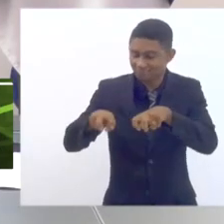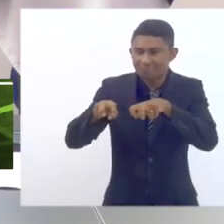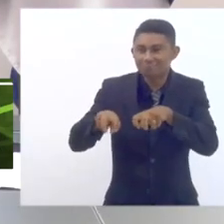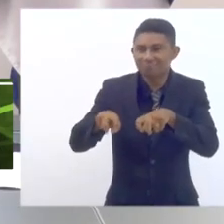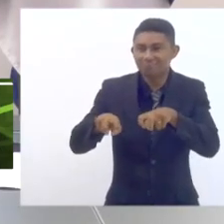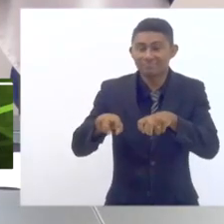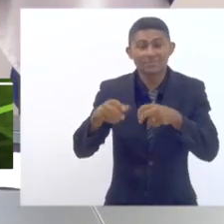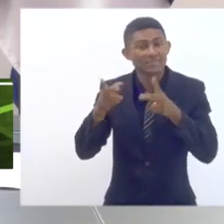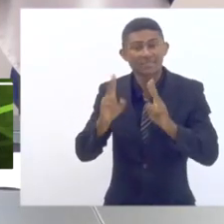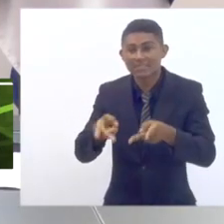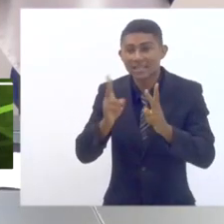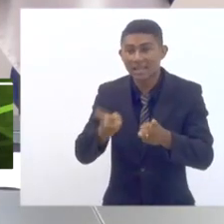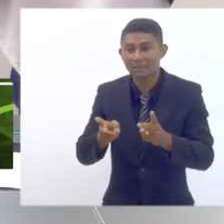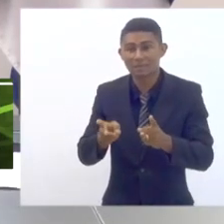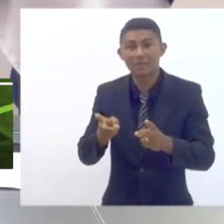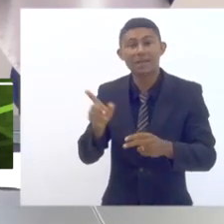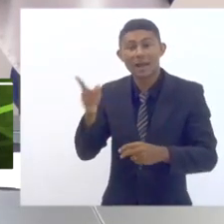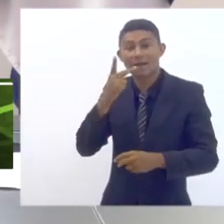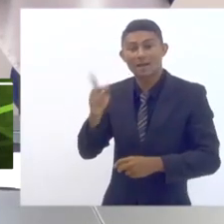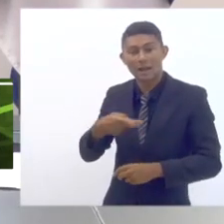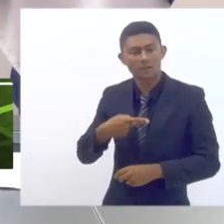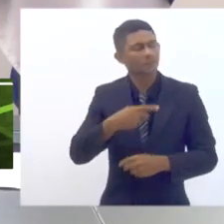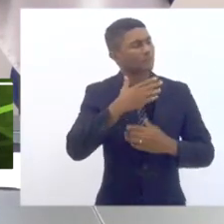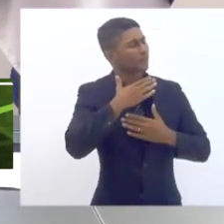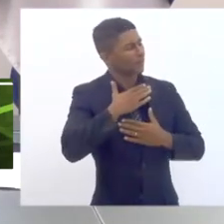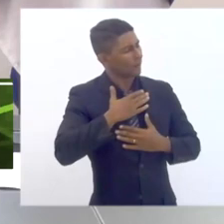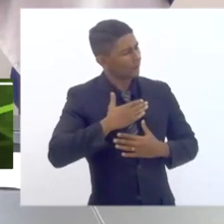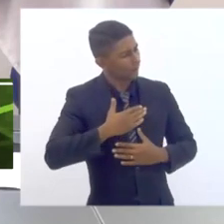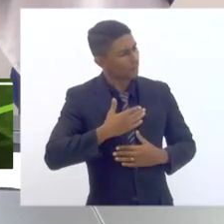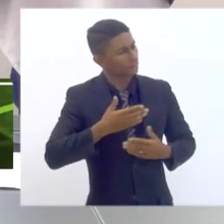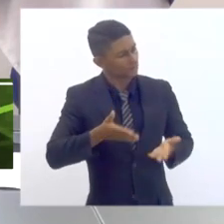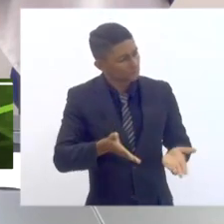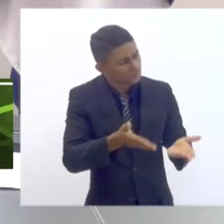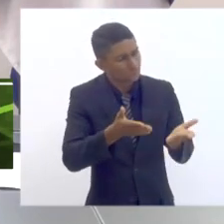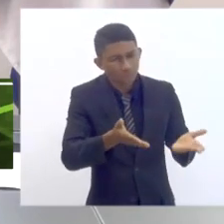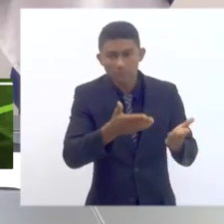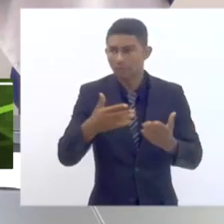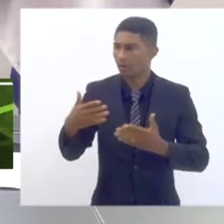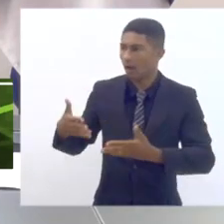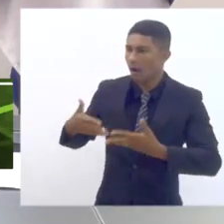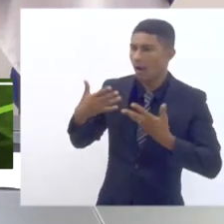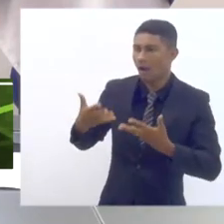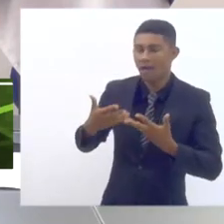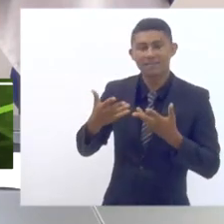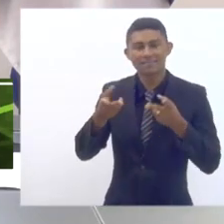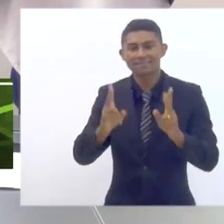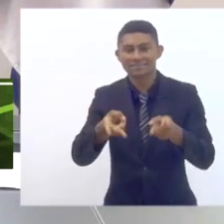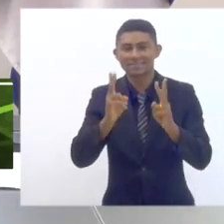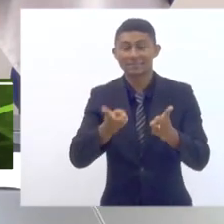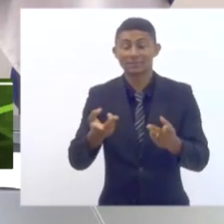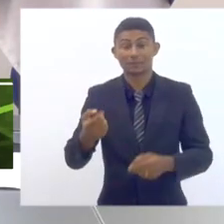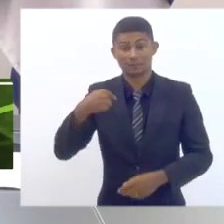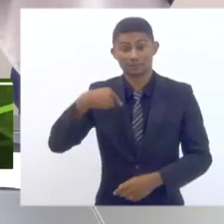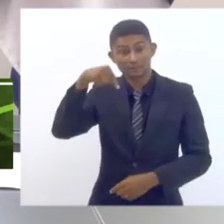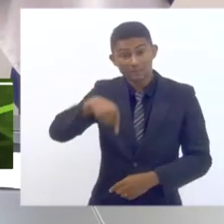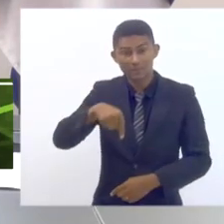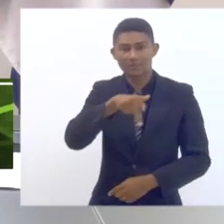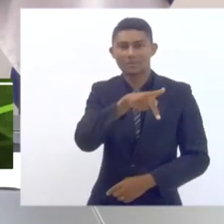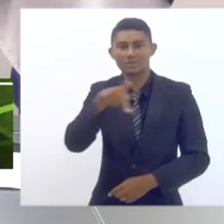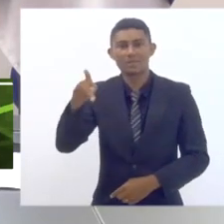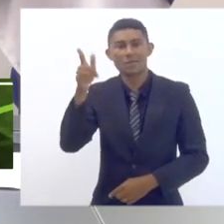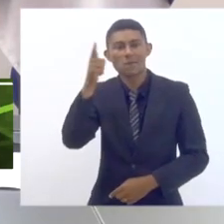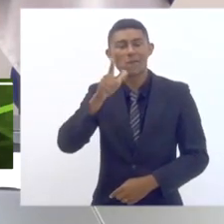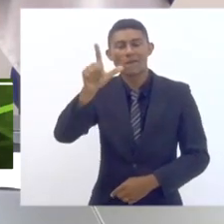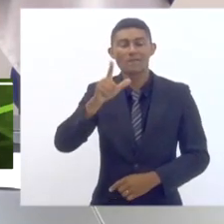momento oportuno sempre falava, calma, respira, avança. Então assim, quero dizer que a minha presidência, na verdade, se faz